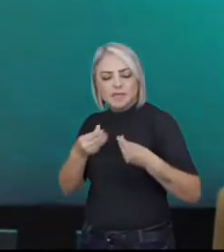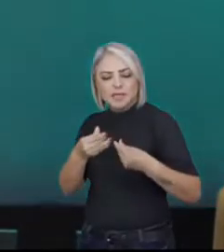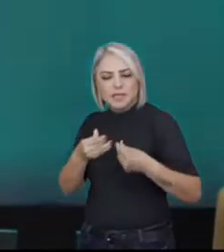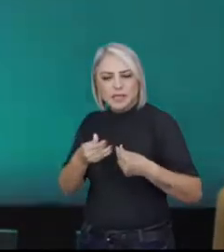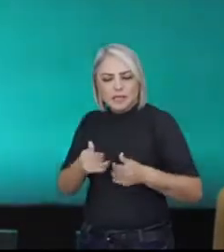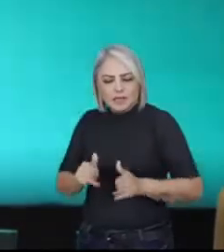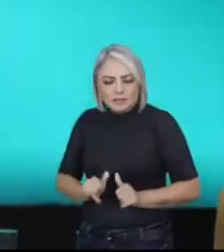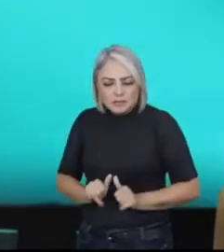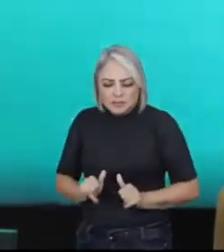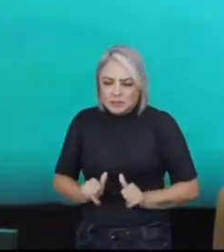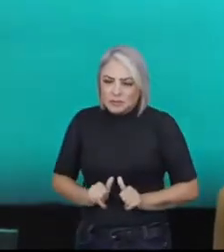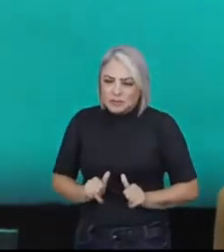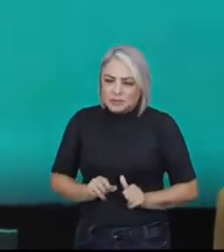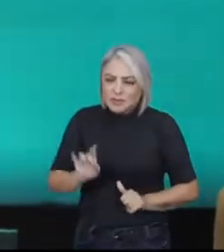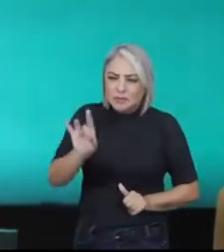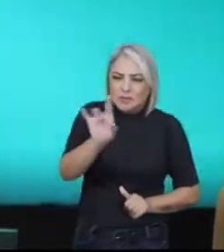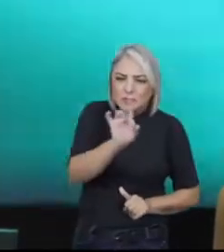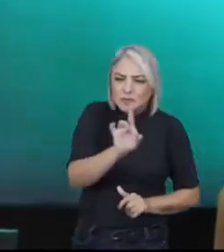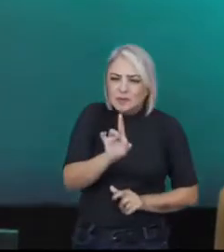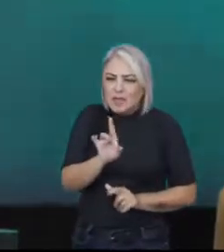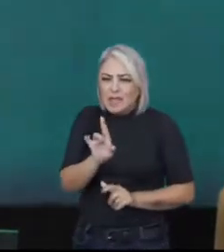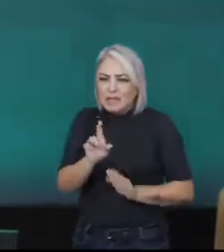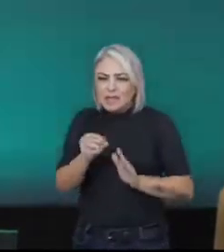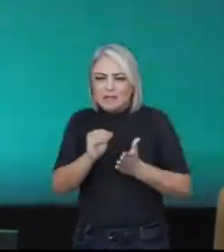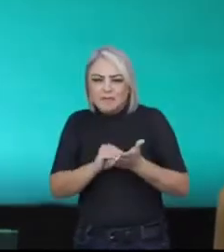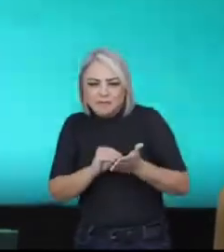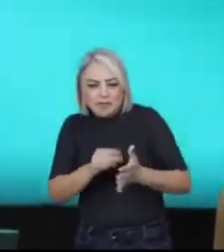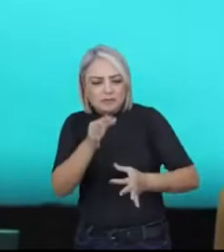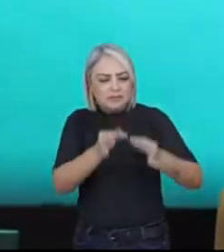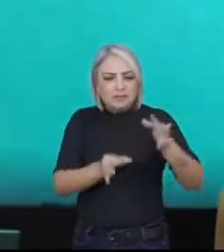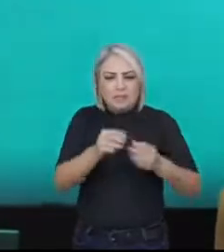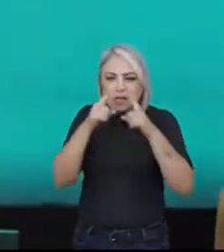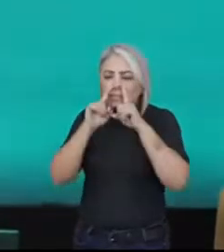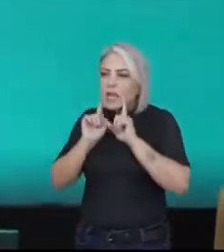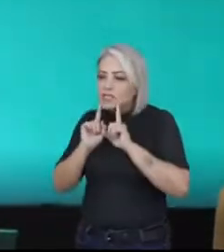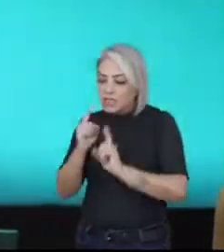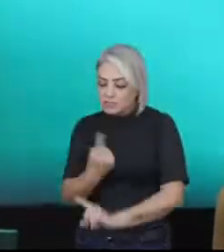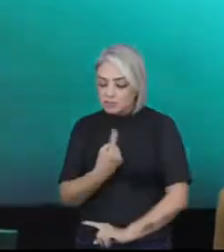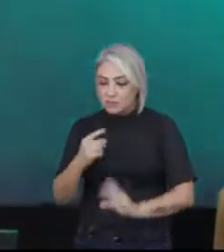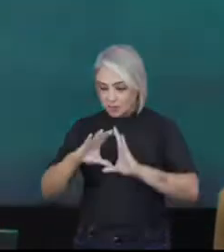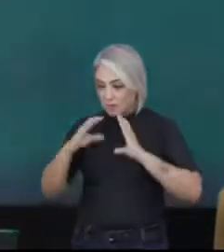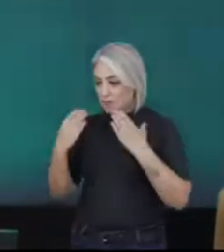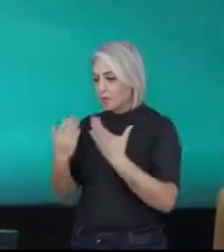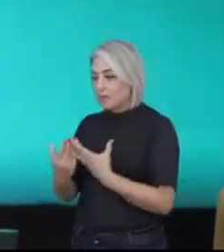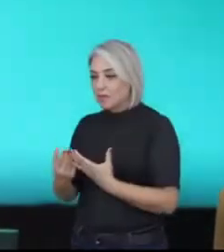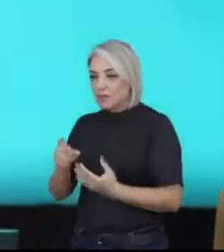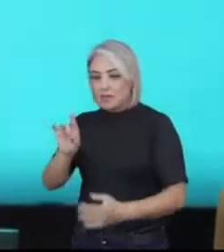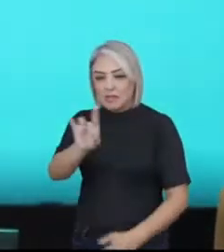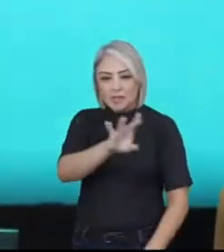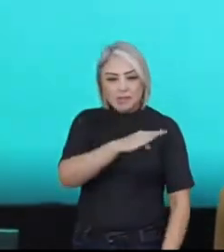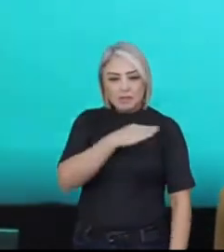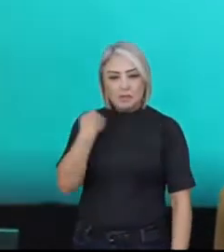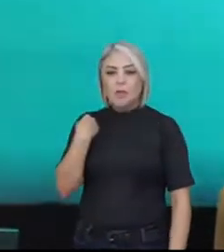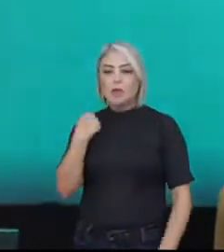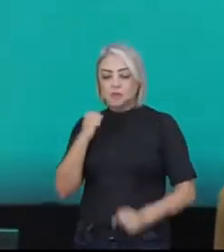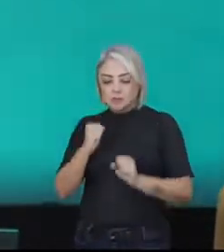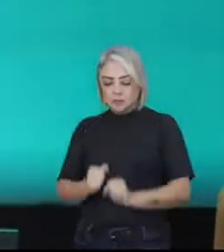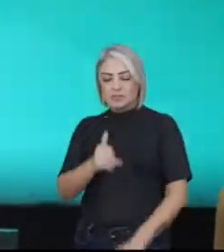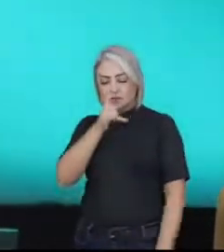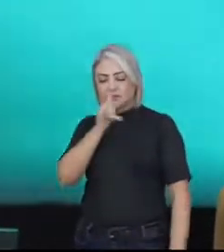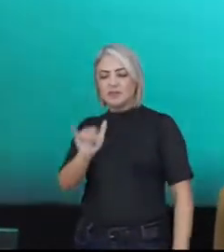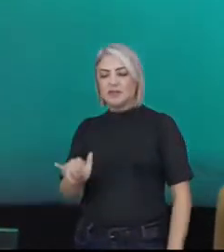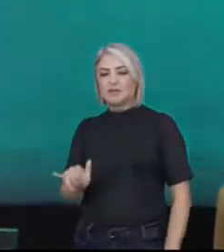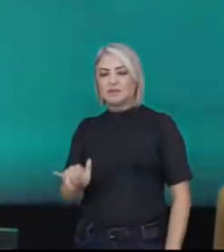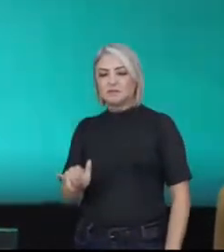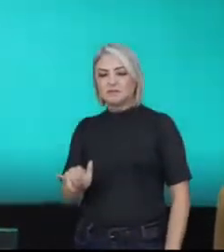injustiça, cada tragédia individual e coletiva, cada morte que poderia ser evitada.